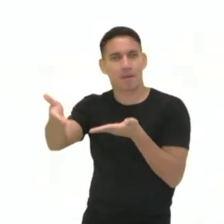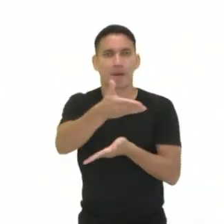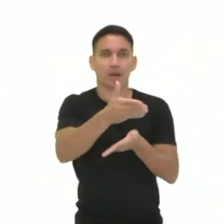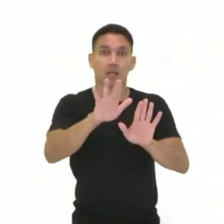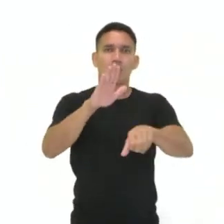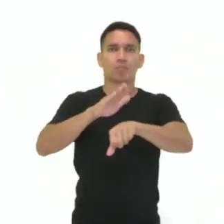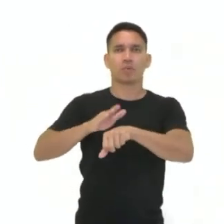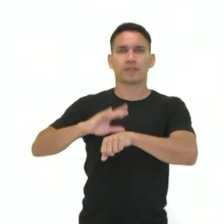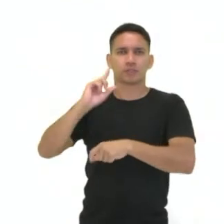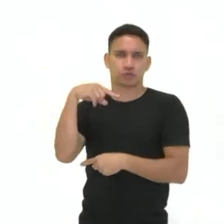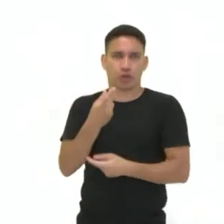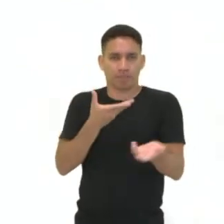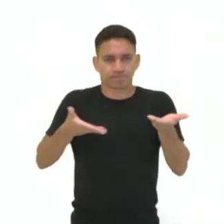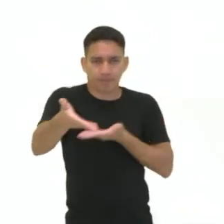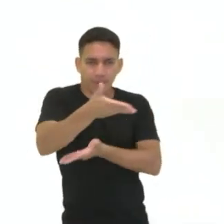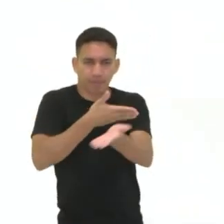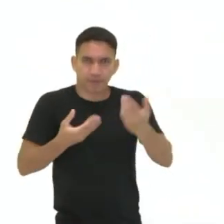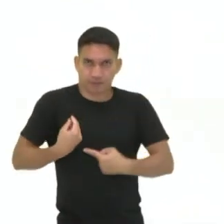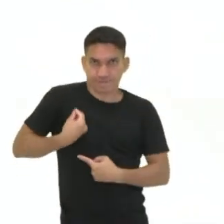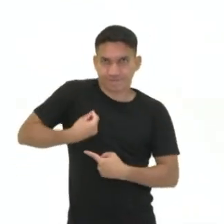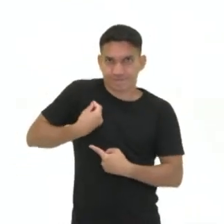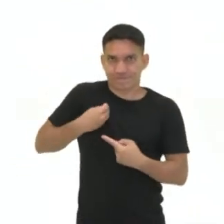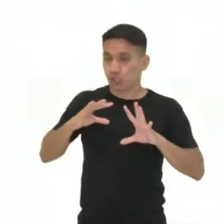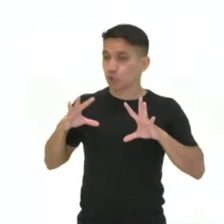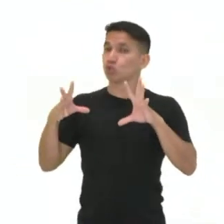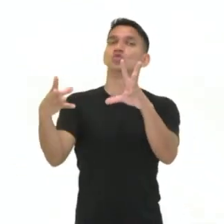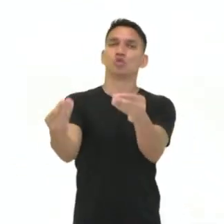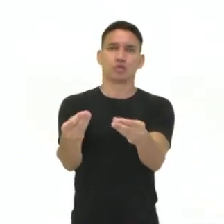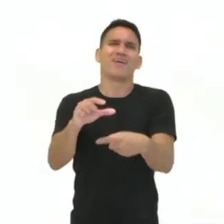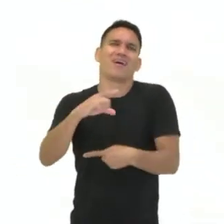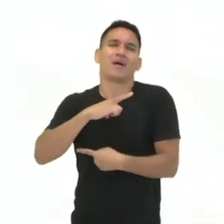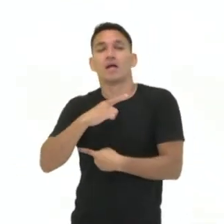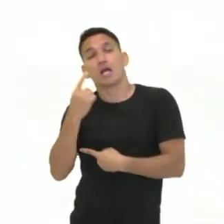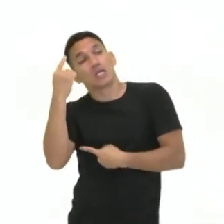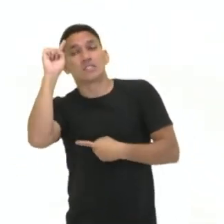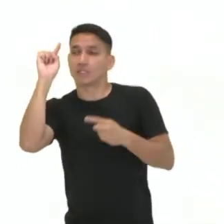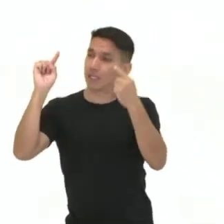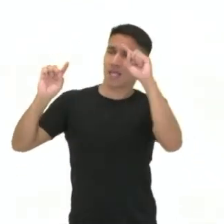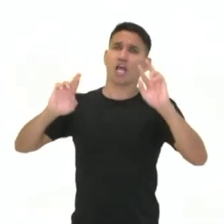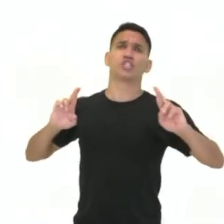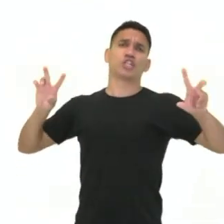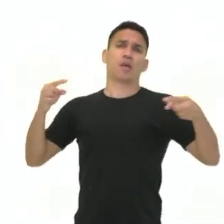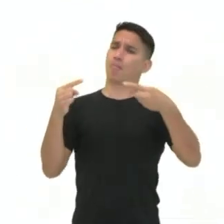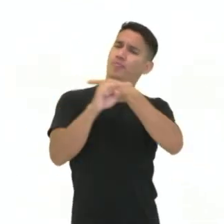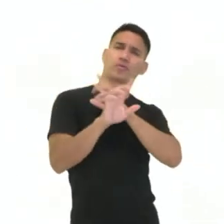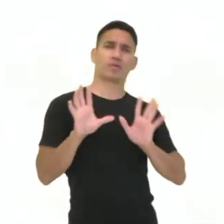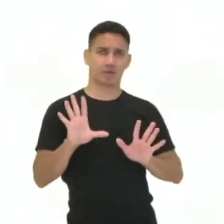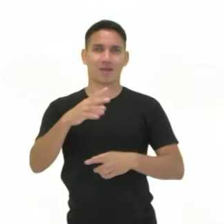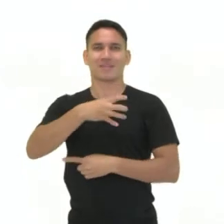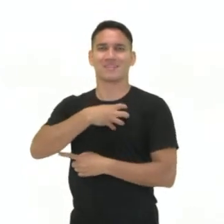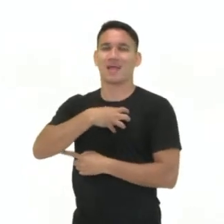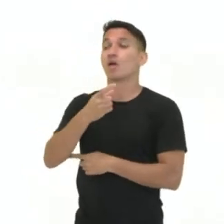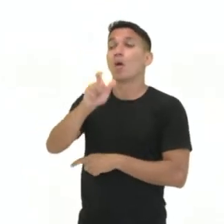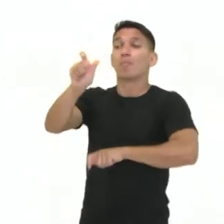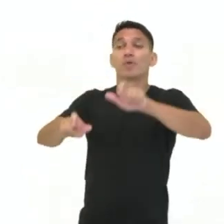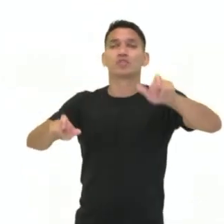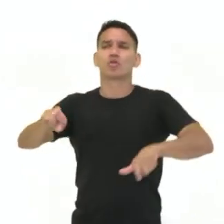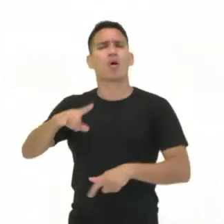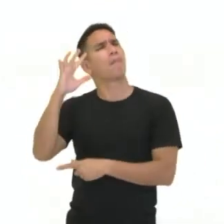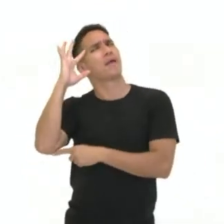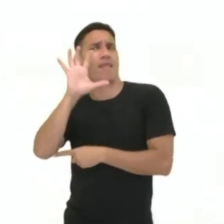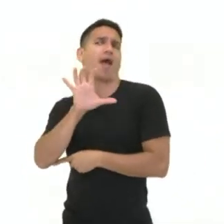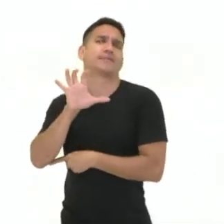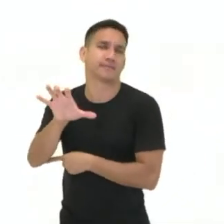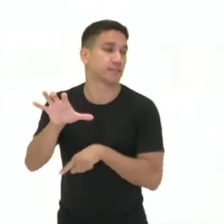gente compartilha um espaço coletivo, nós temos ideias diferentes, nós temos gente que defende um